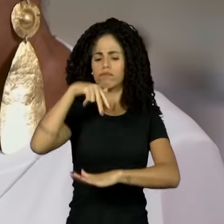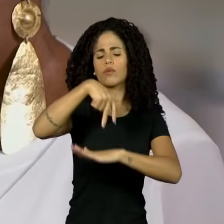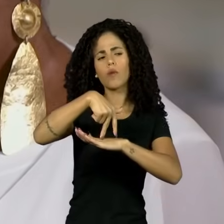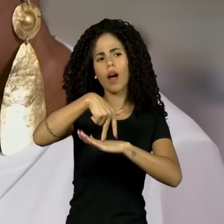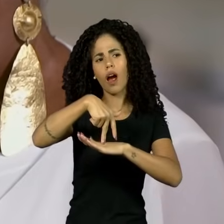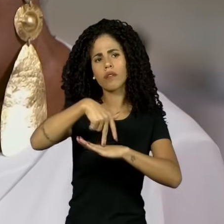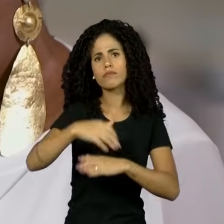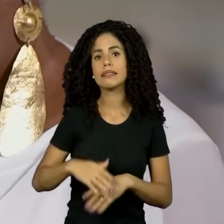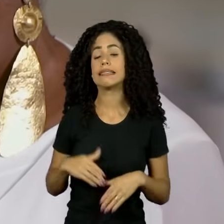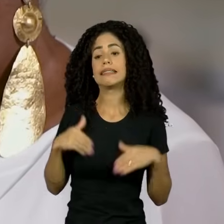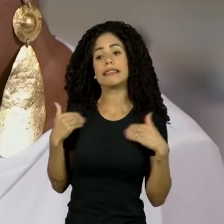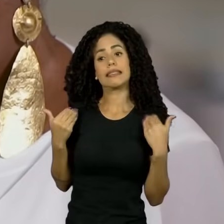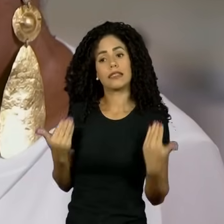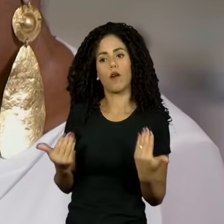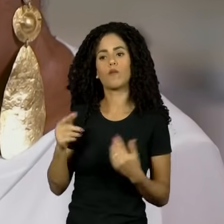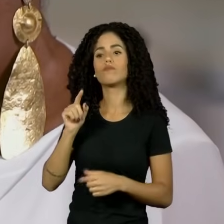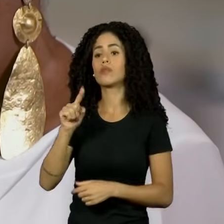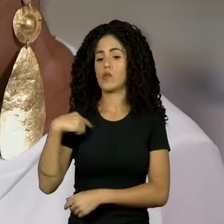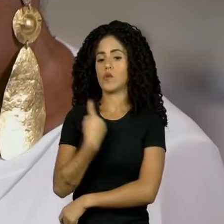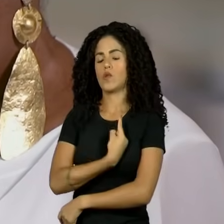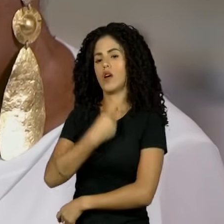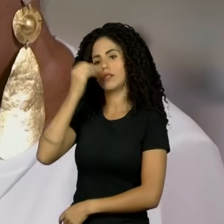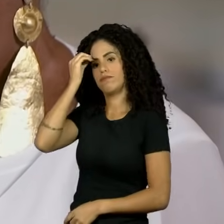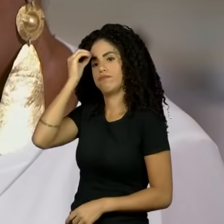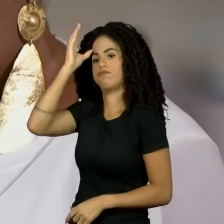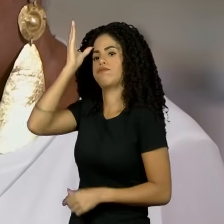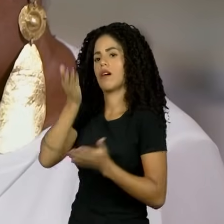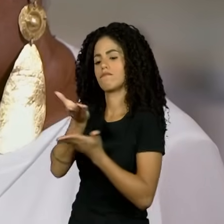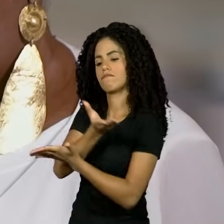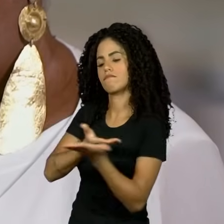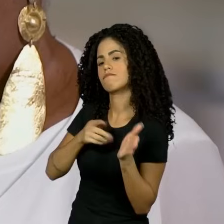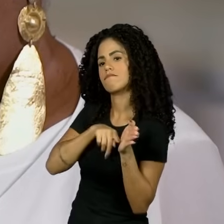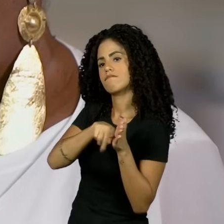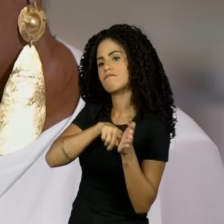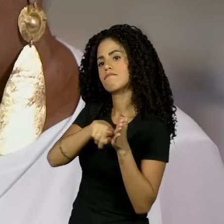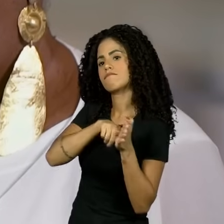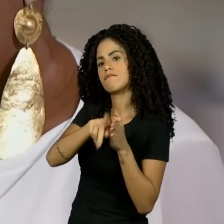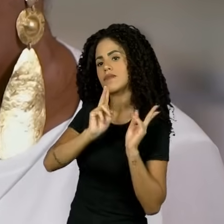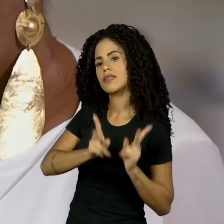os nossos saberes, foi sempre saberes